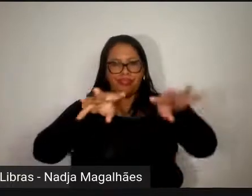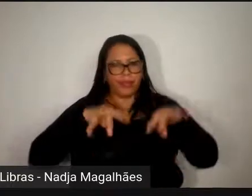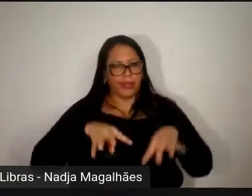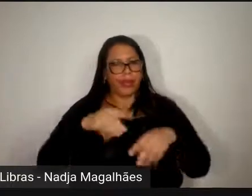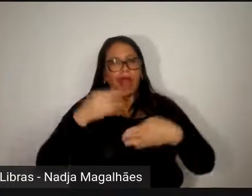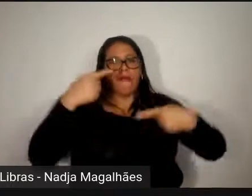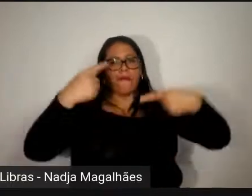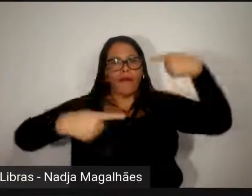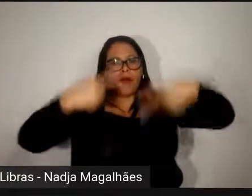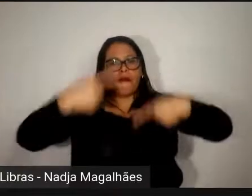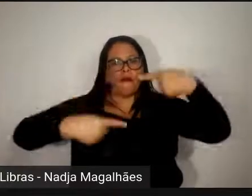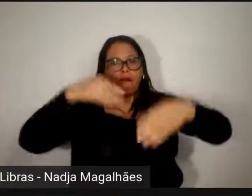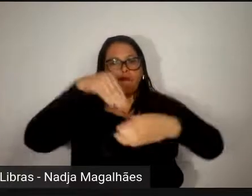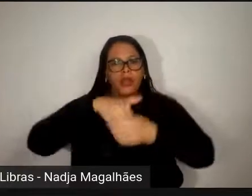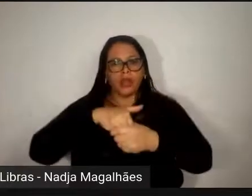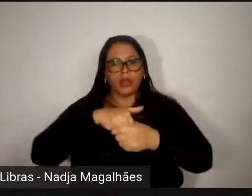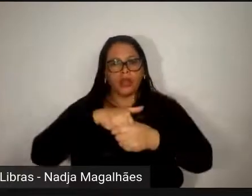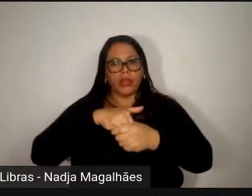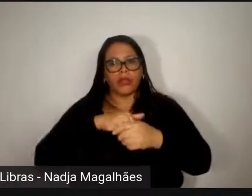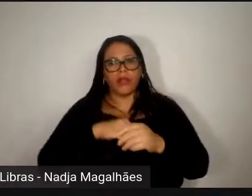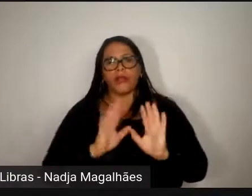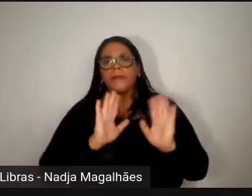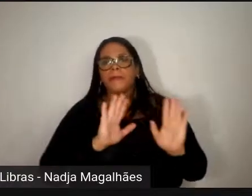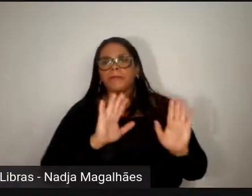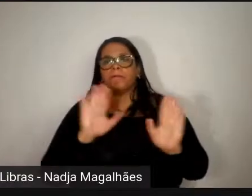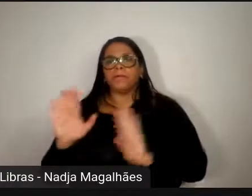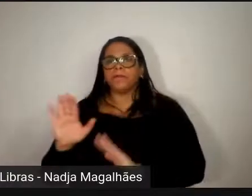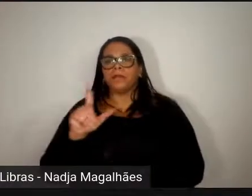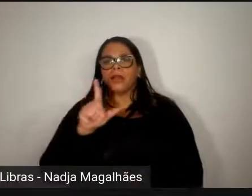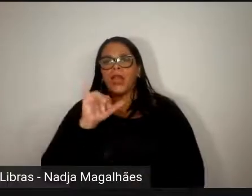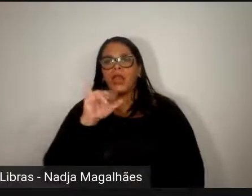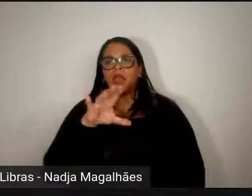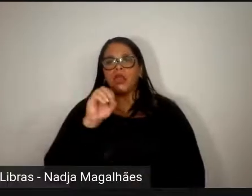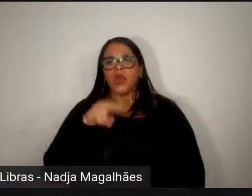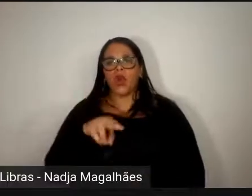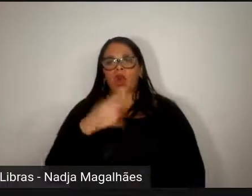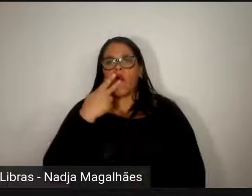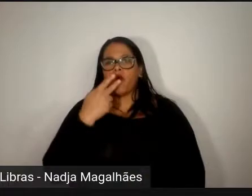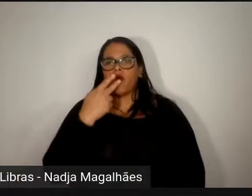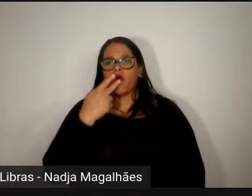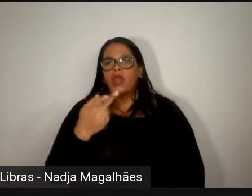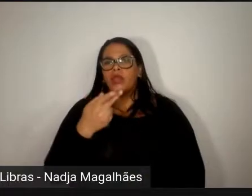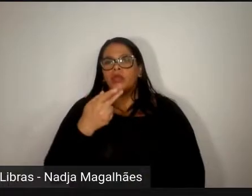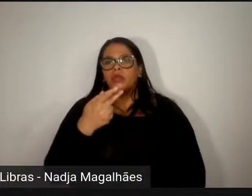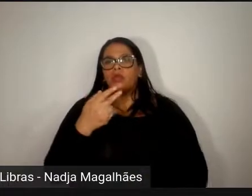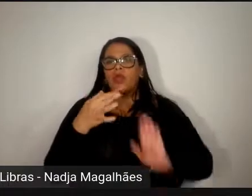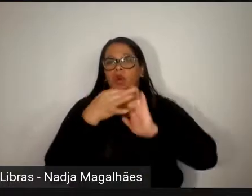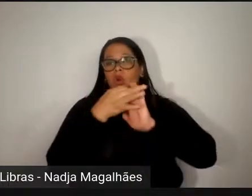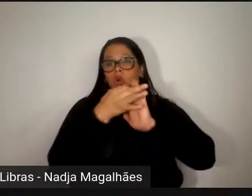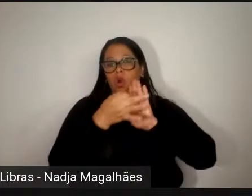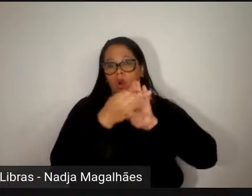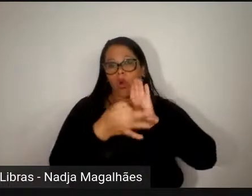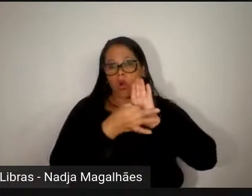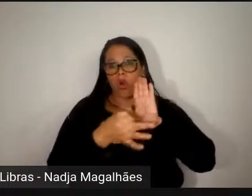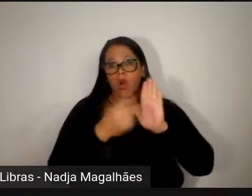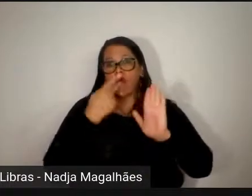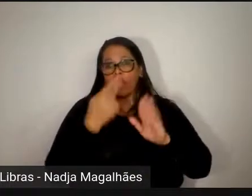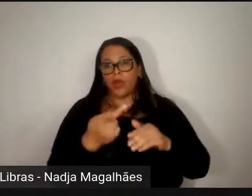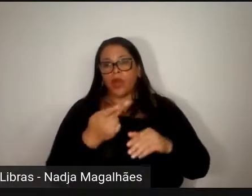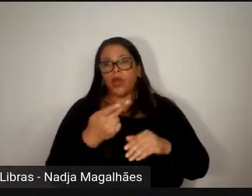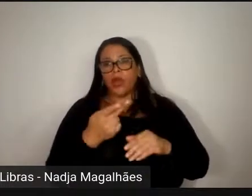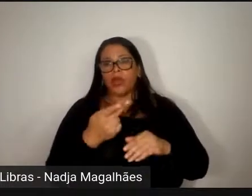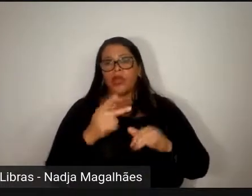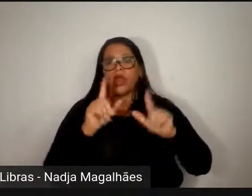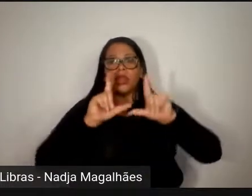com você, né, na cobertura do plenário aqui na Câmara dos Deputados, ele fez um comentário, ele diz o seguinte: nossa transmissão é pródiga em